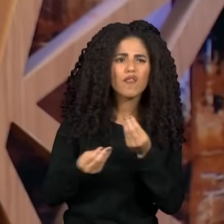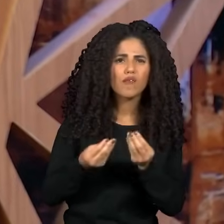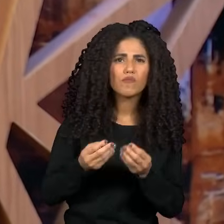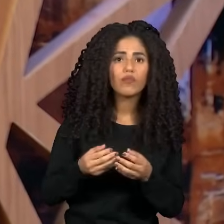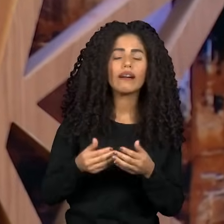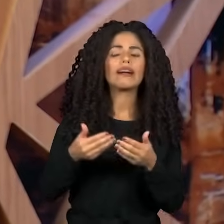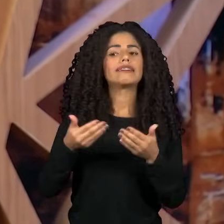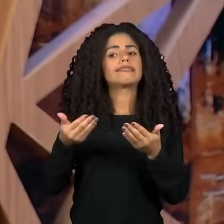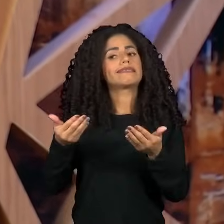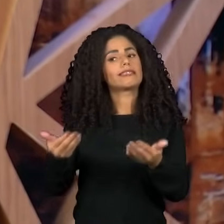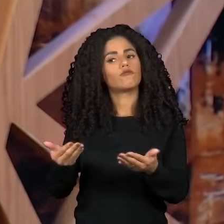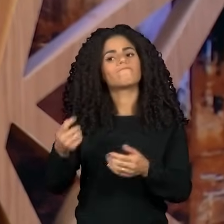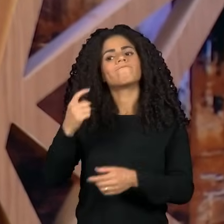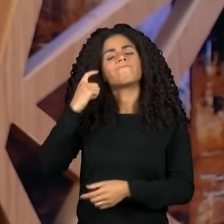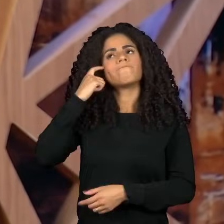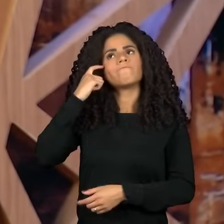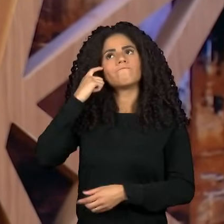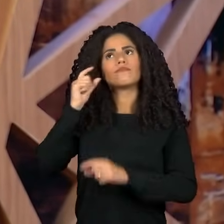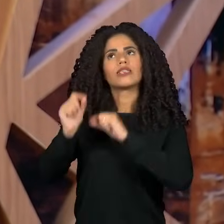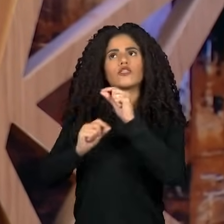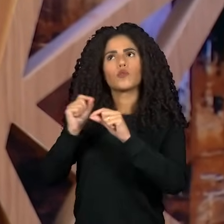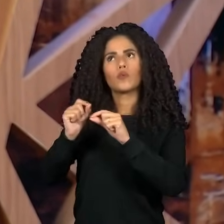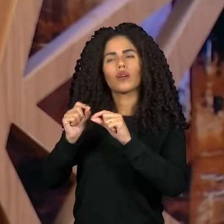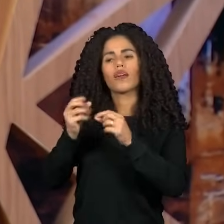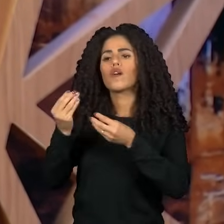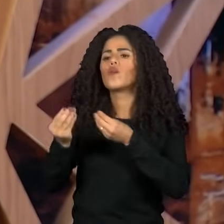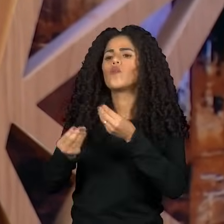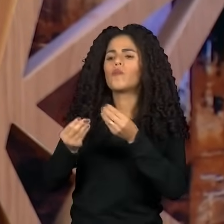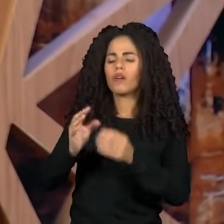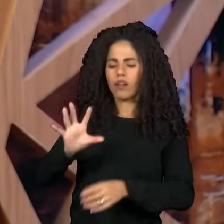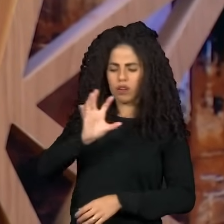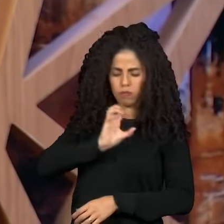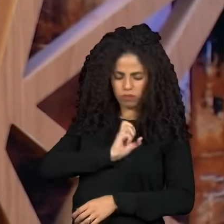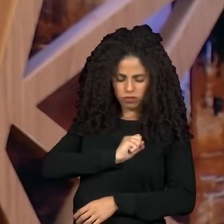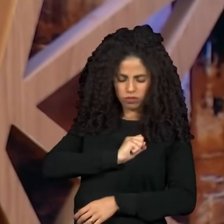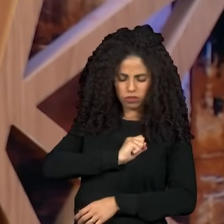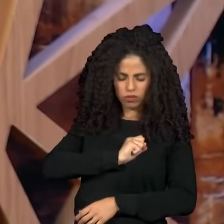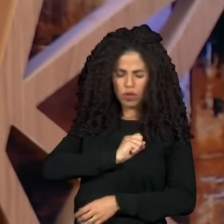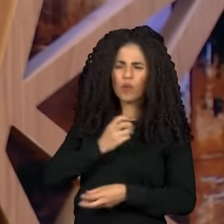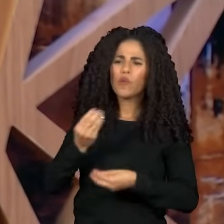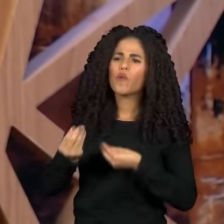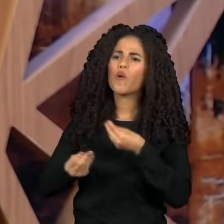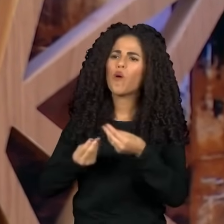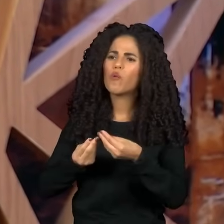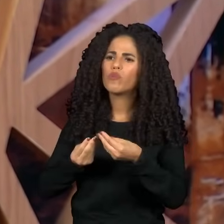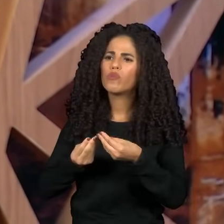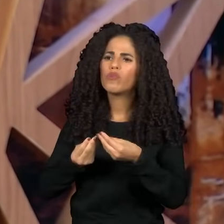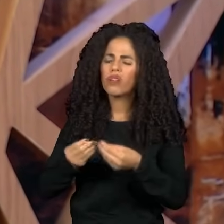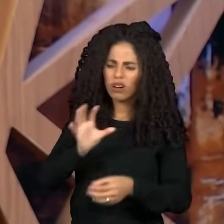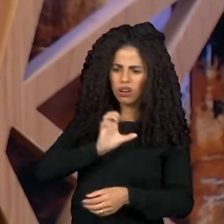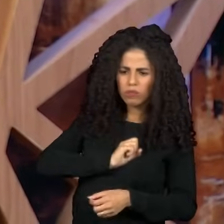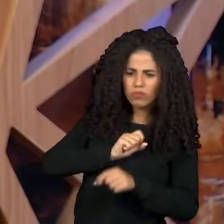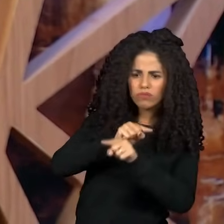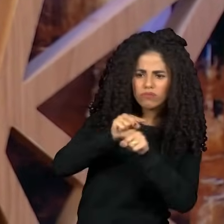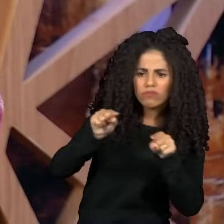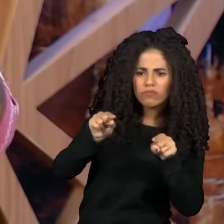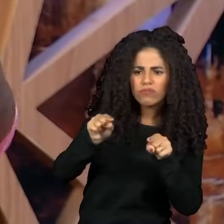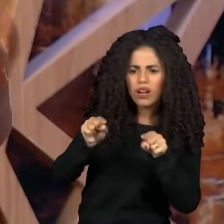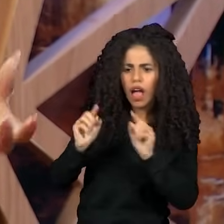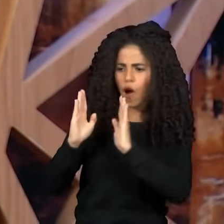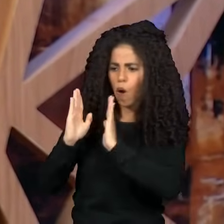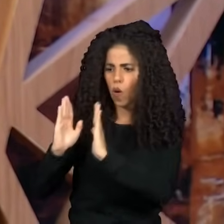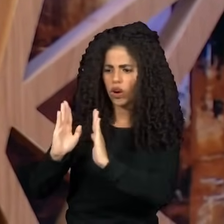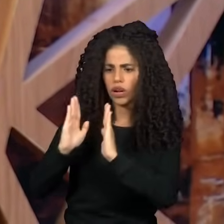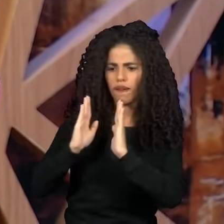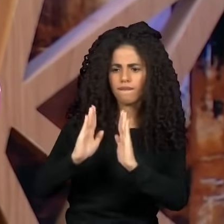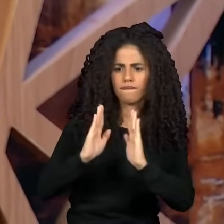gente precisa descolonizar a ideia também de como nós amamos, né? Amar não está na ordem de se apaixonar e